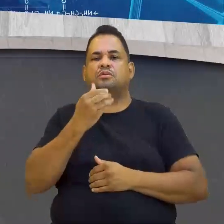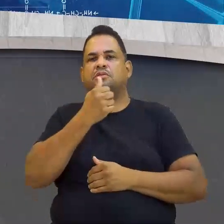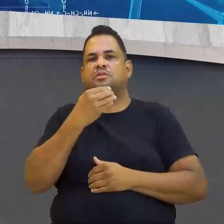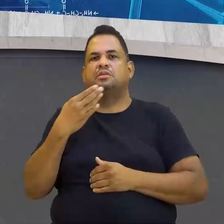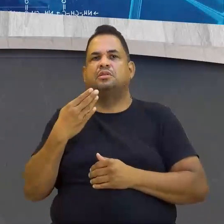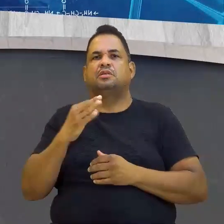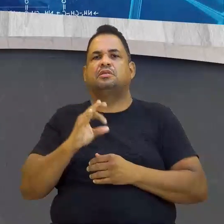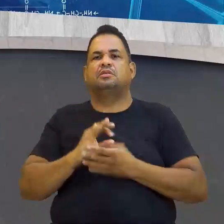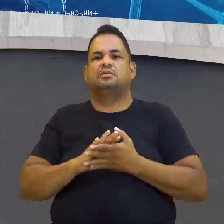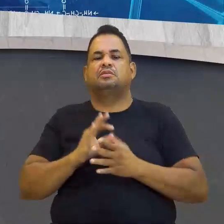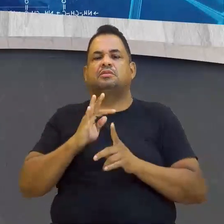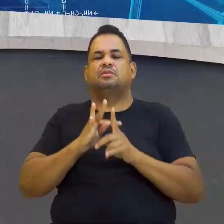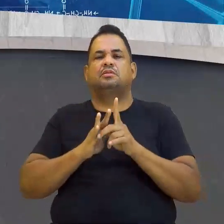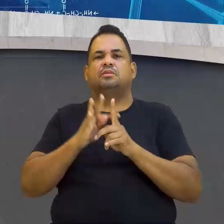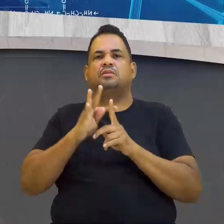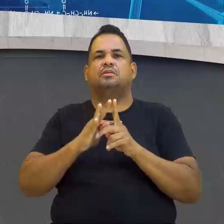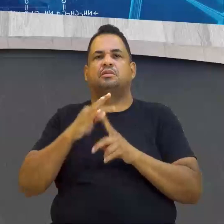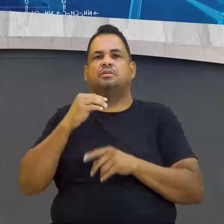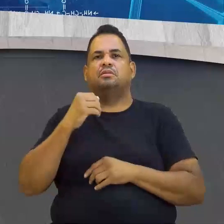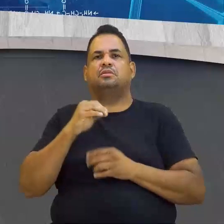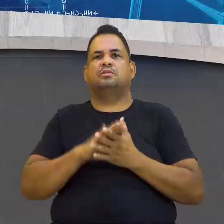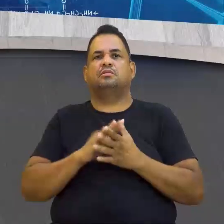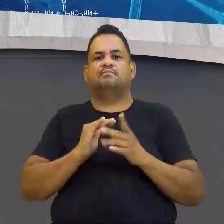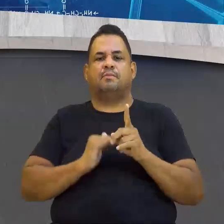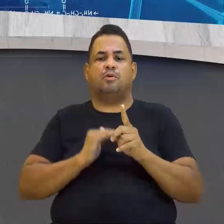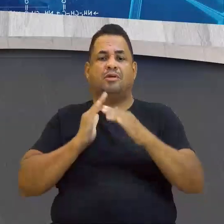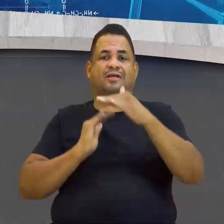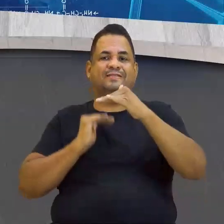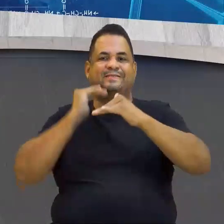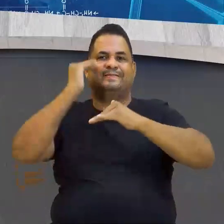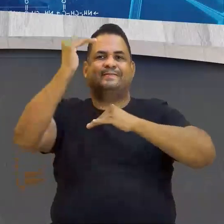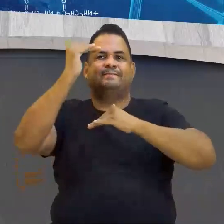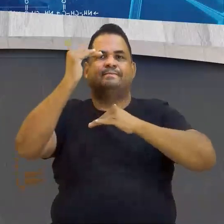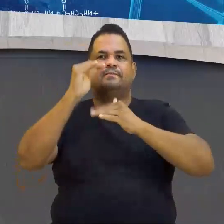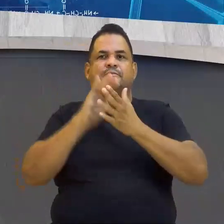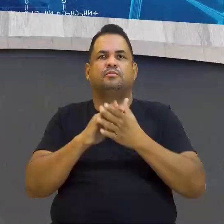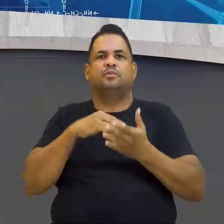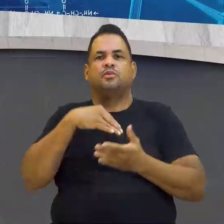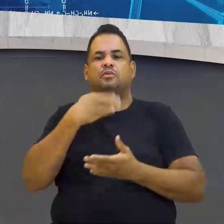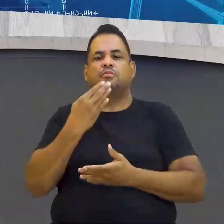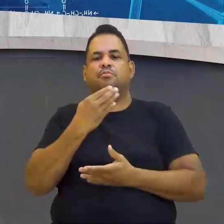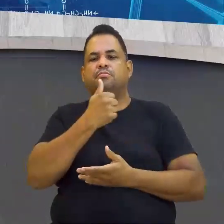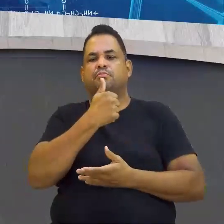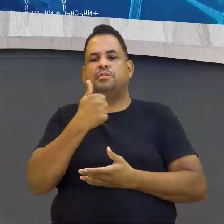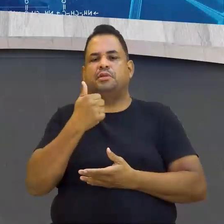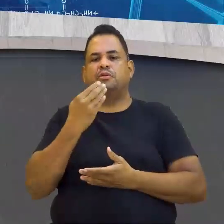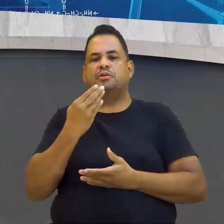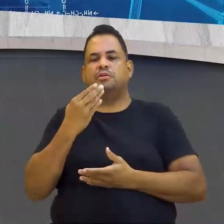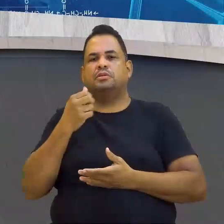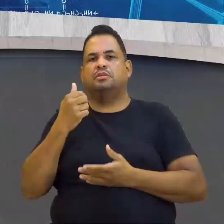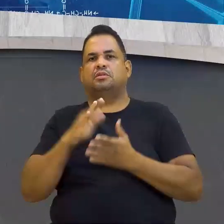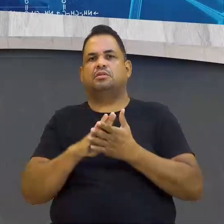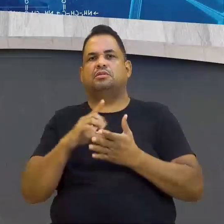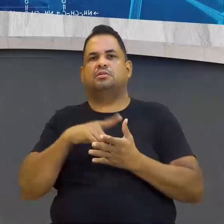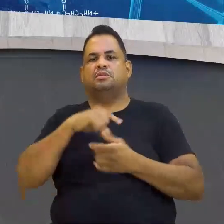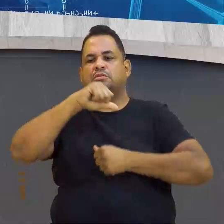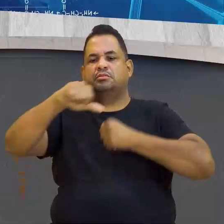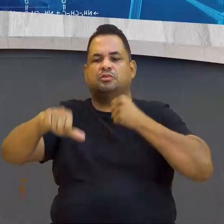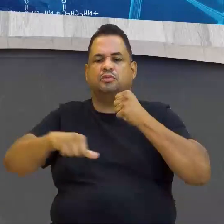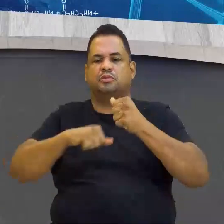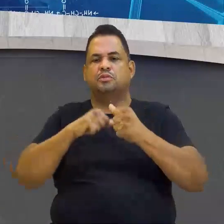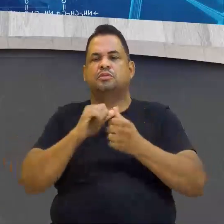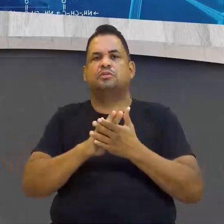1413 graus Celsius. Por que acima? Porque em 1413 eu vou ter a mudança de